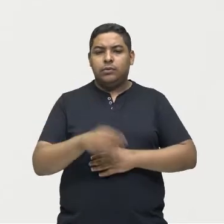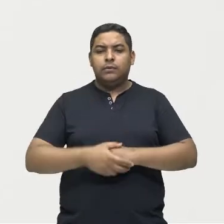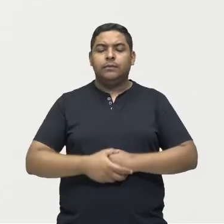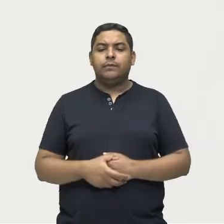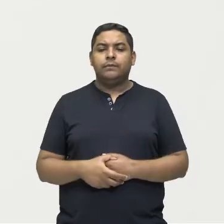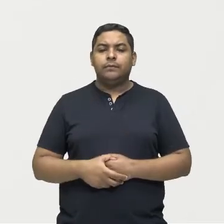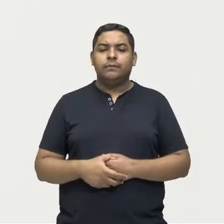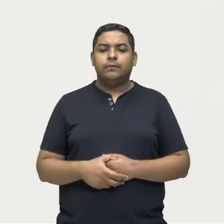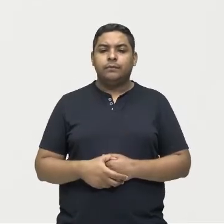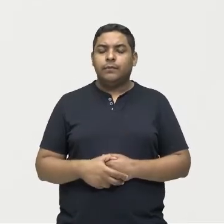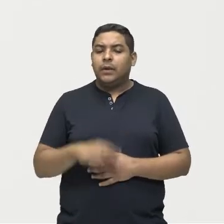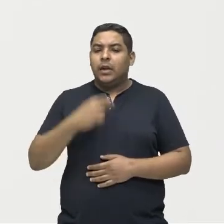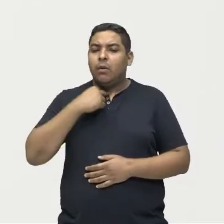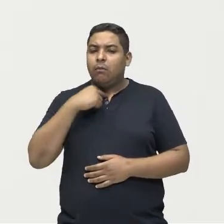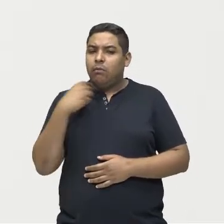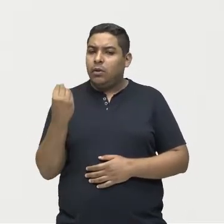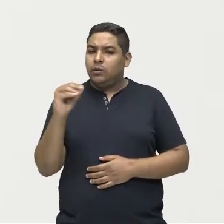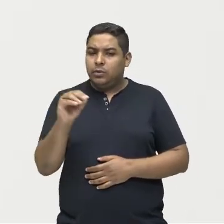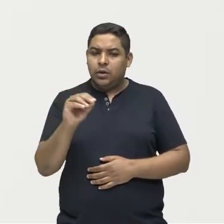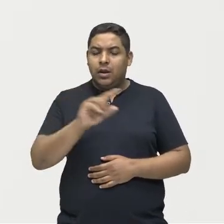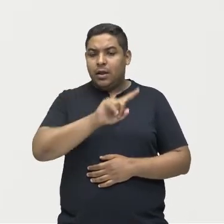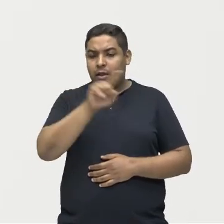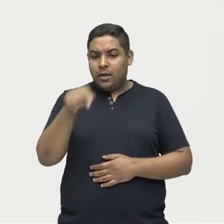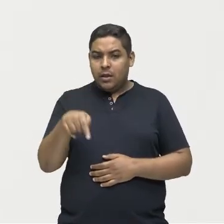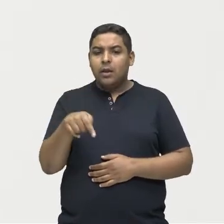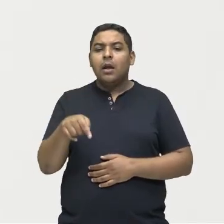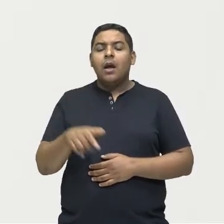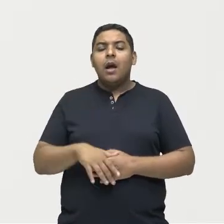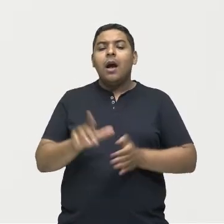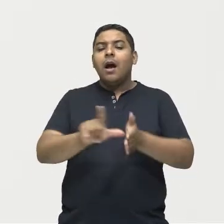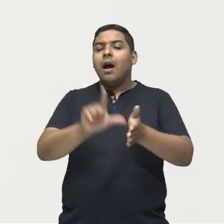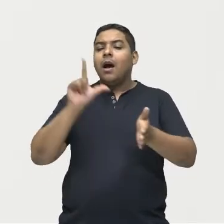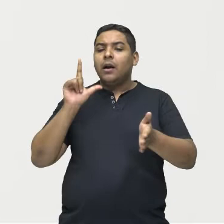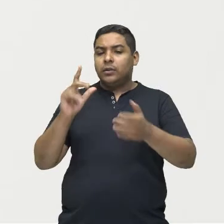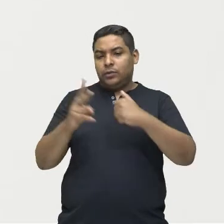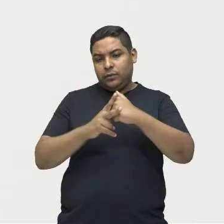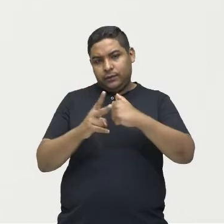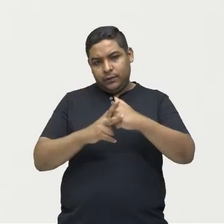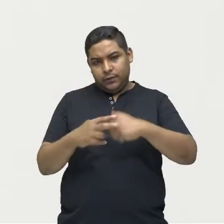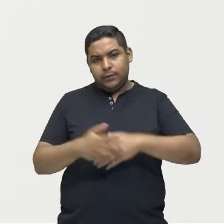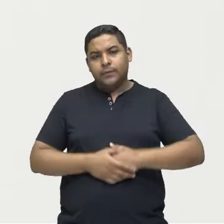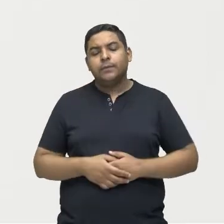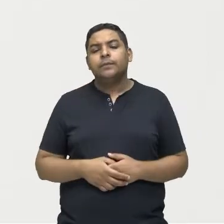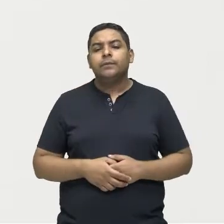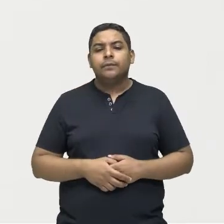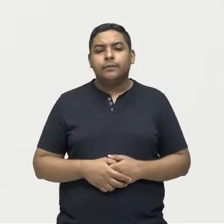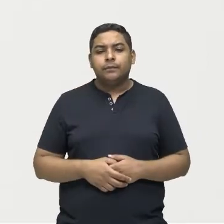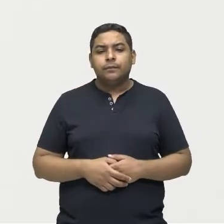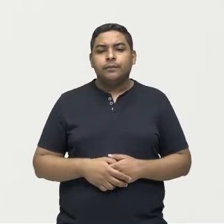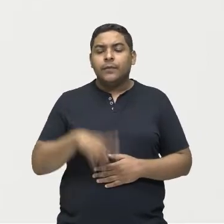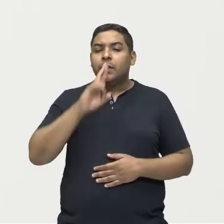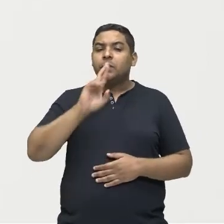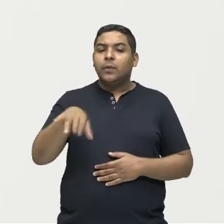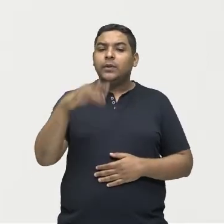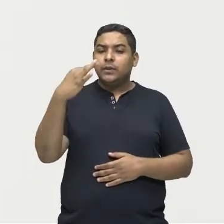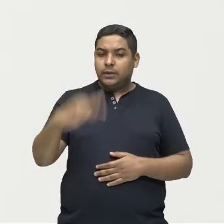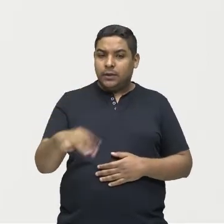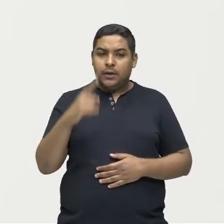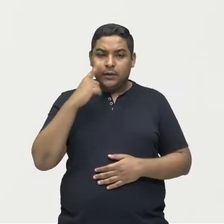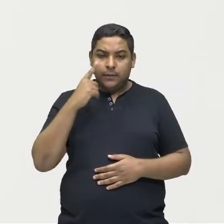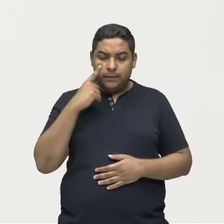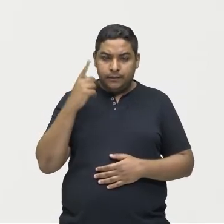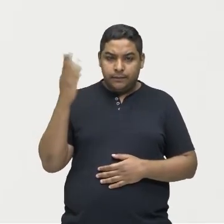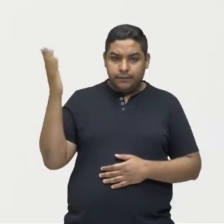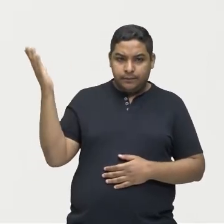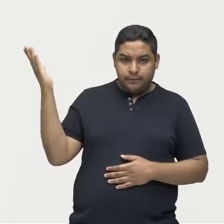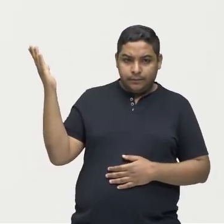Apesar desse verbo estar no infinitivo, ele não deve apresentar o to. Vou mostrar para vocês agora a resposta correta aqui. Enquanto